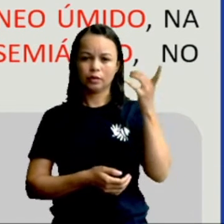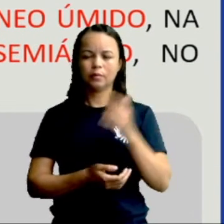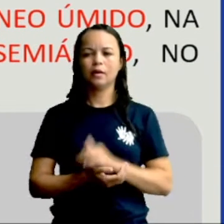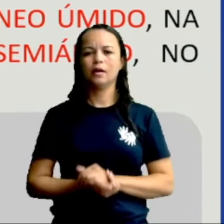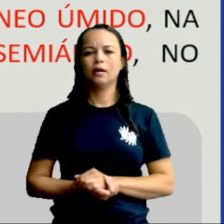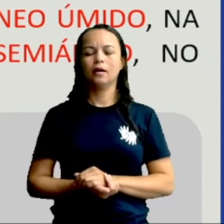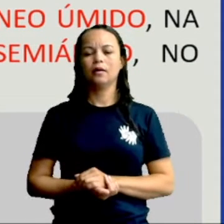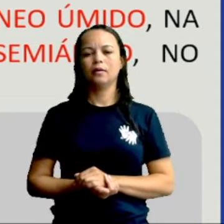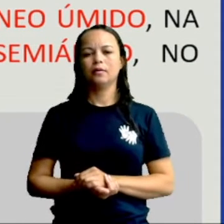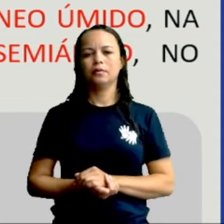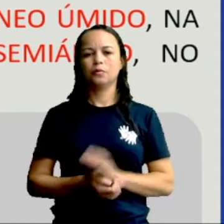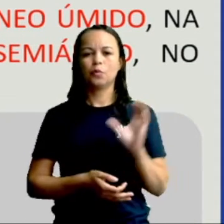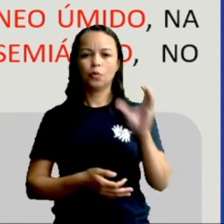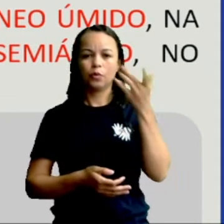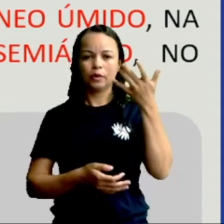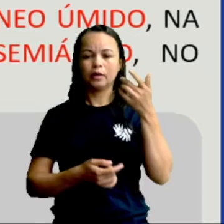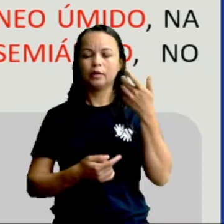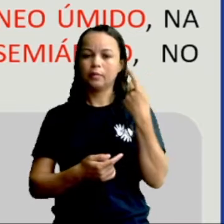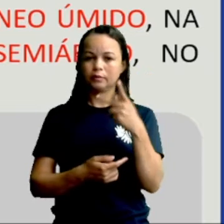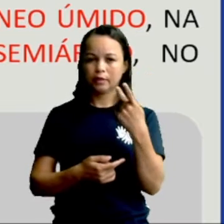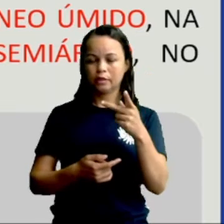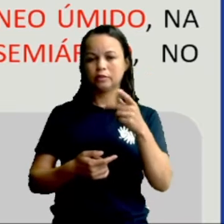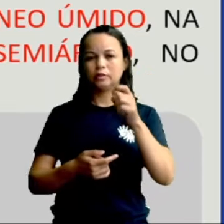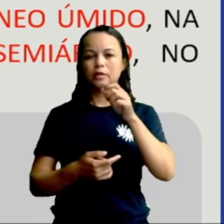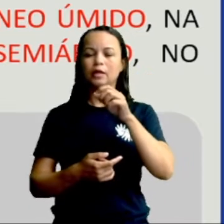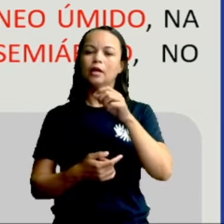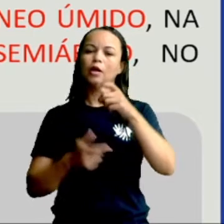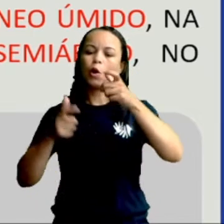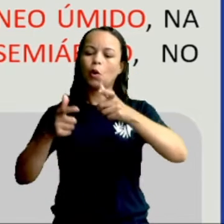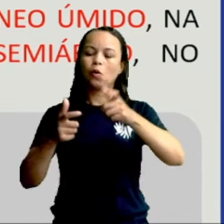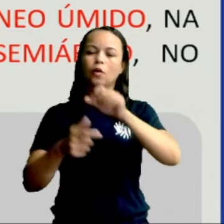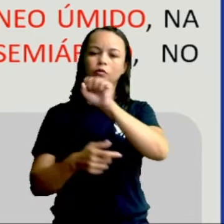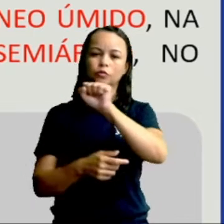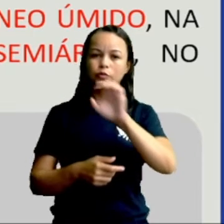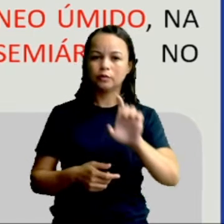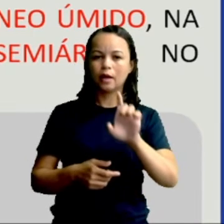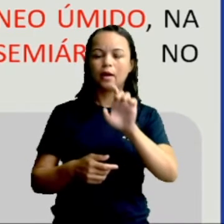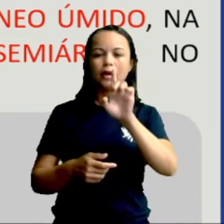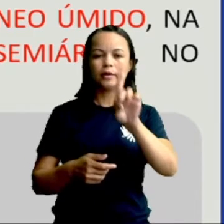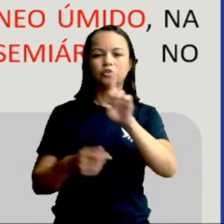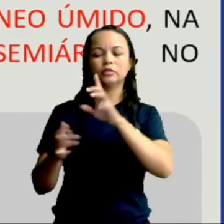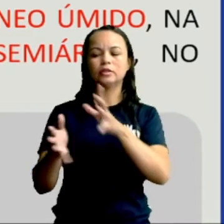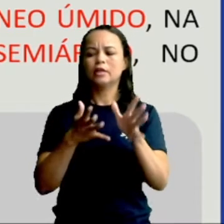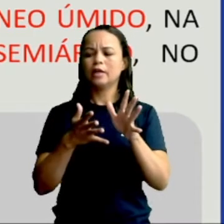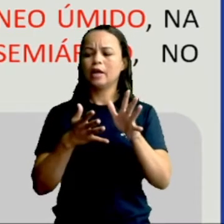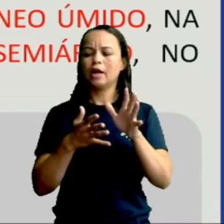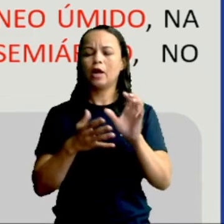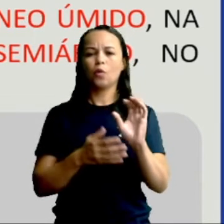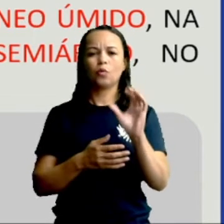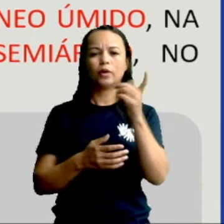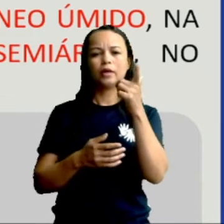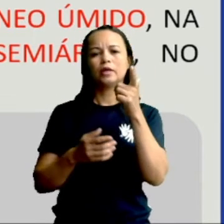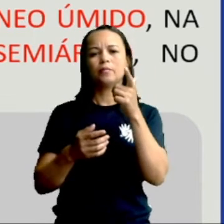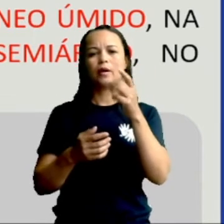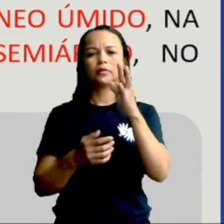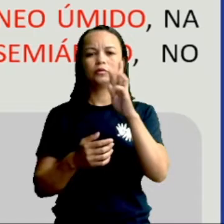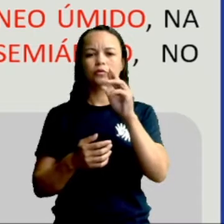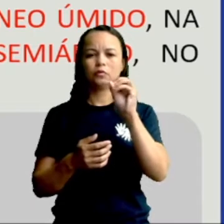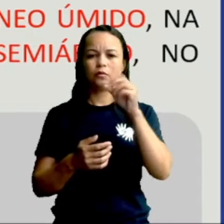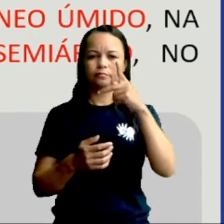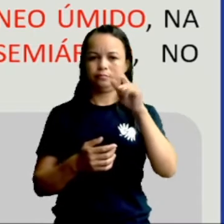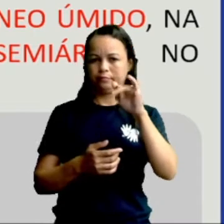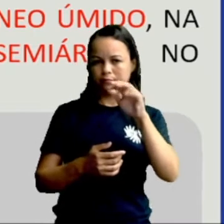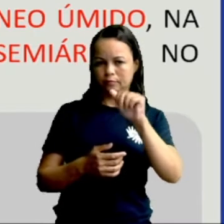clima que predomina na região sudeste é um clima de região montanhosa, que é um clima tropical de altitude.